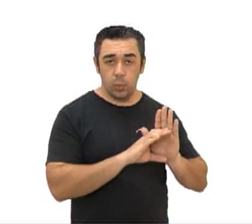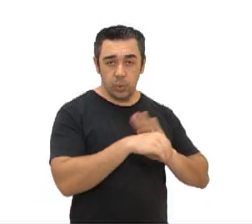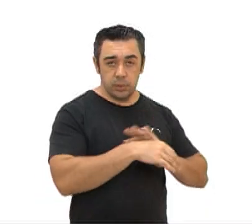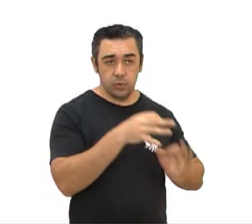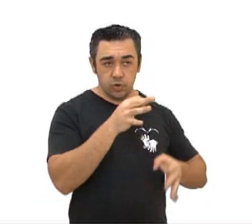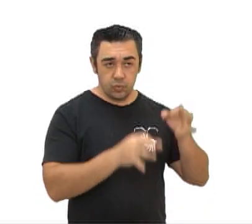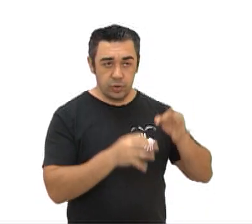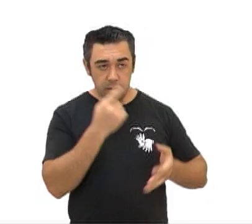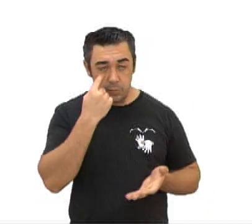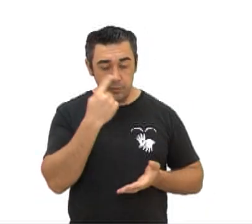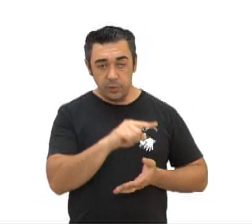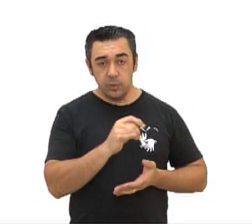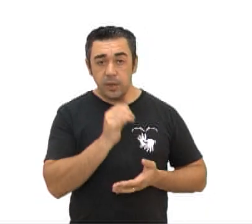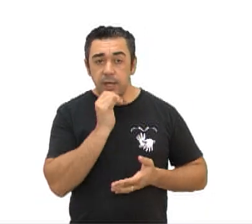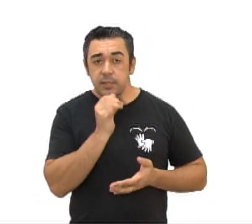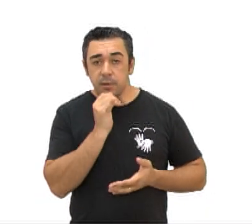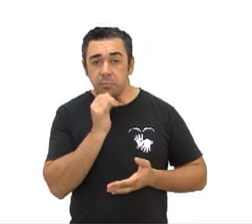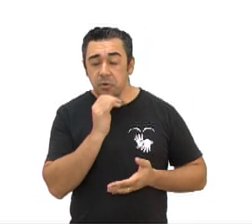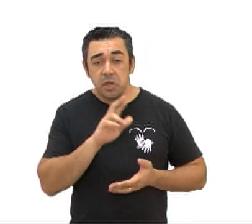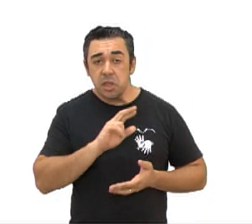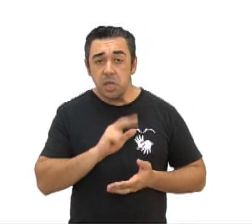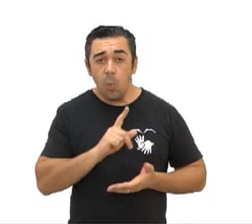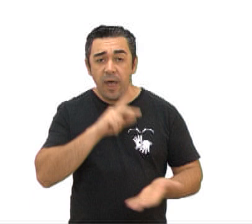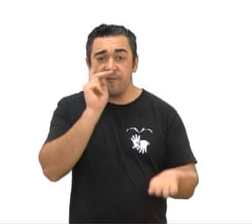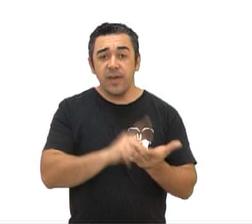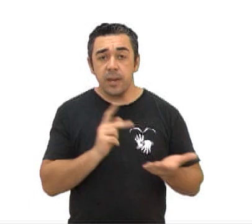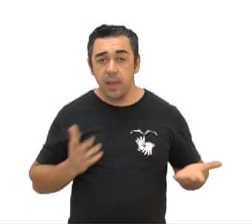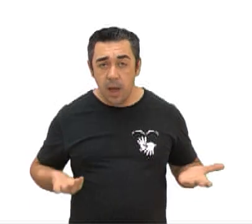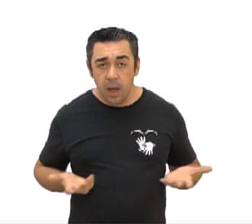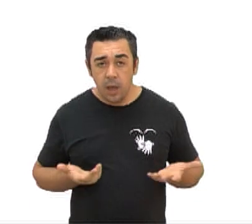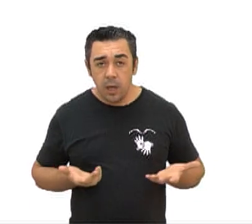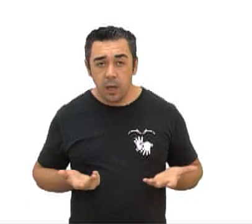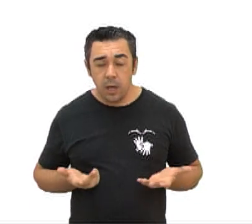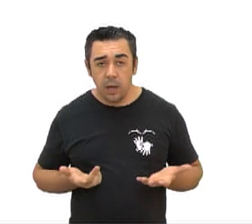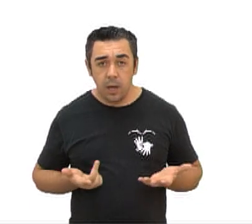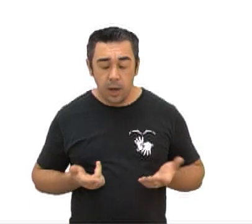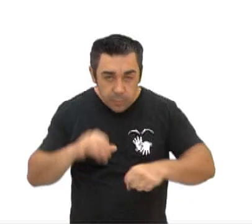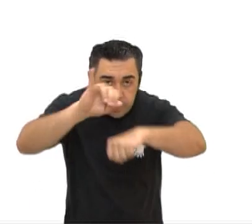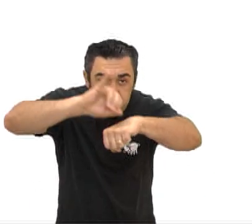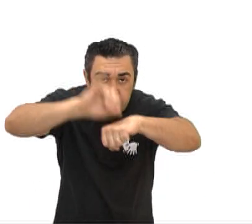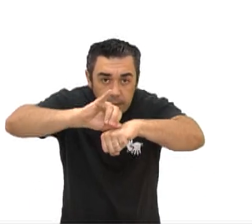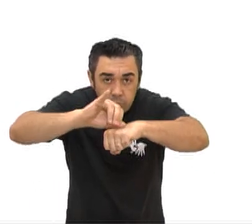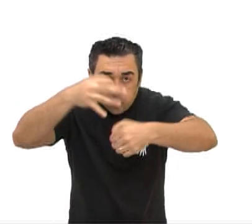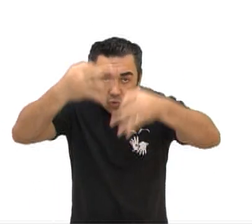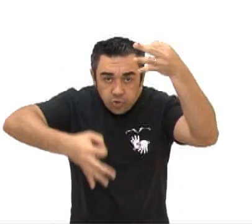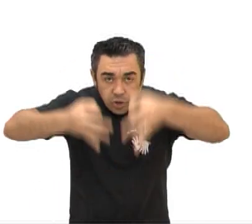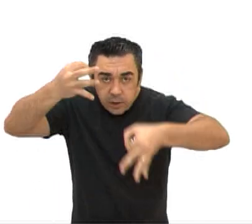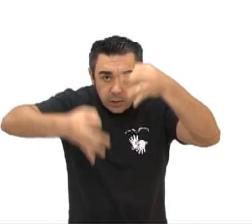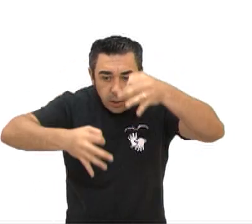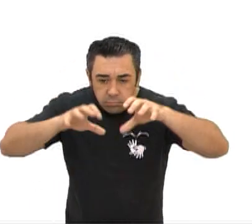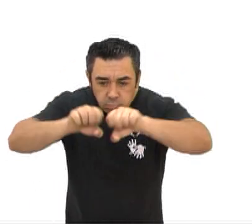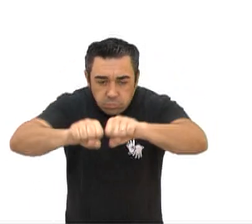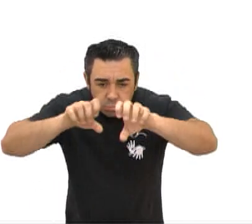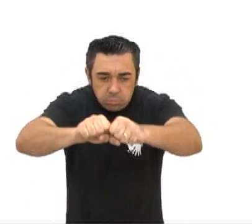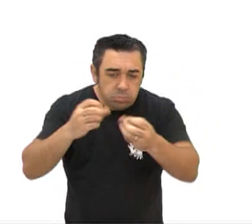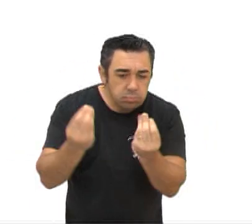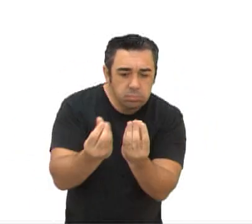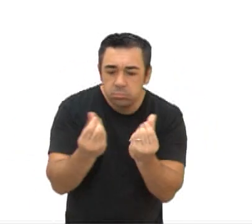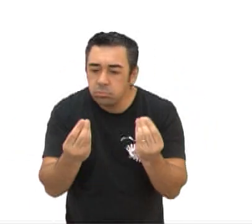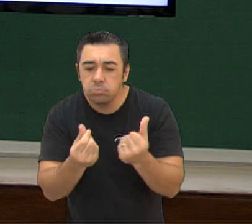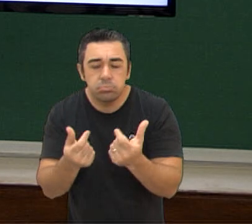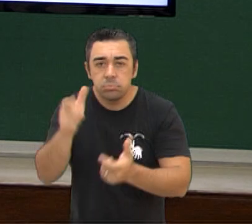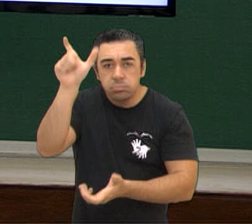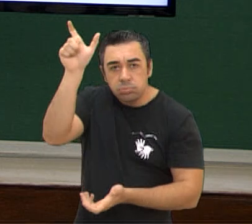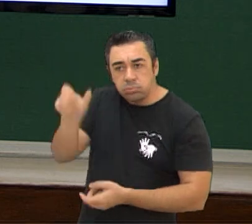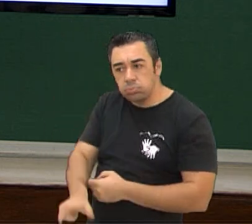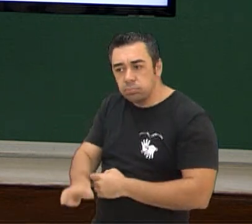justiça que vimos no exemplo não existe de fato. Então, não existe, de novo a palavra, uma entidade, um